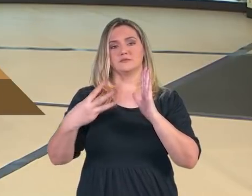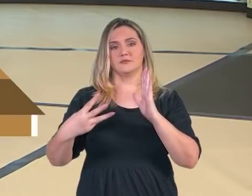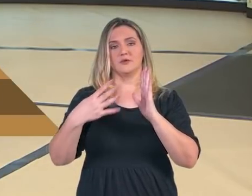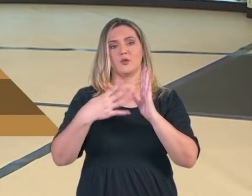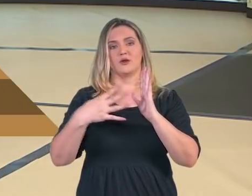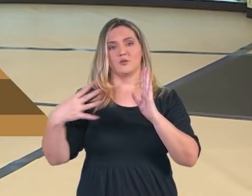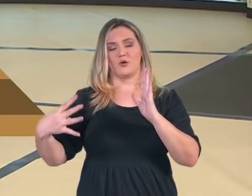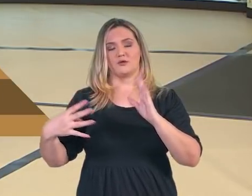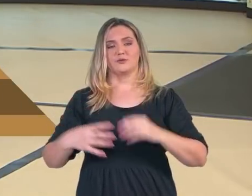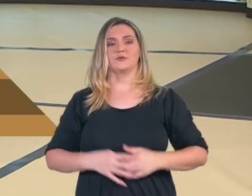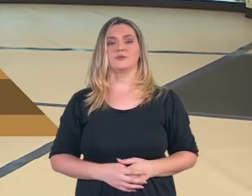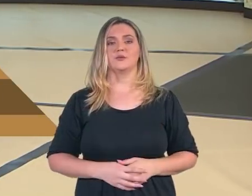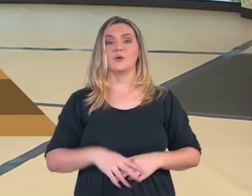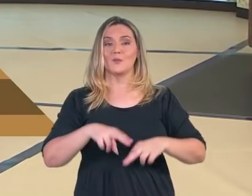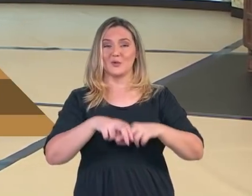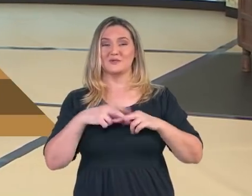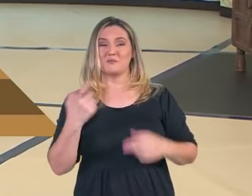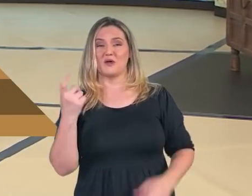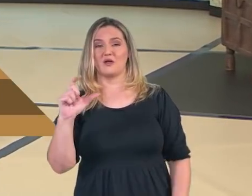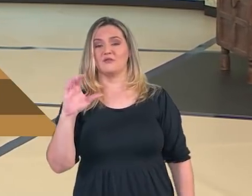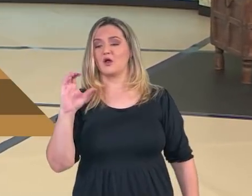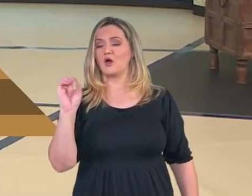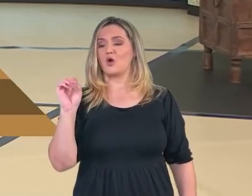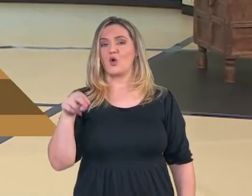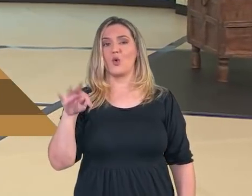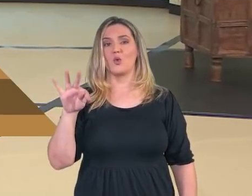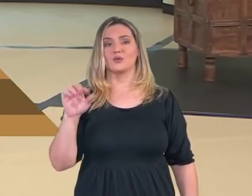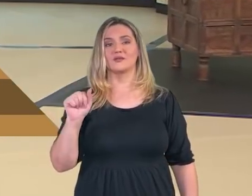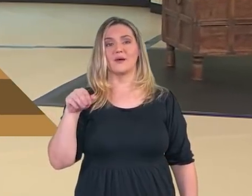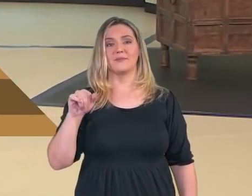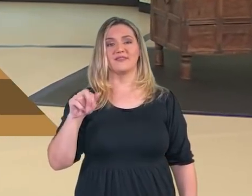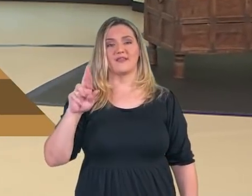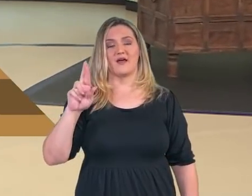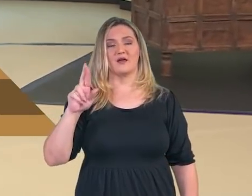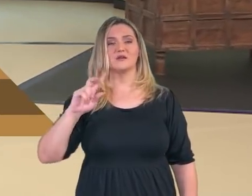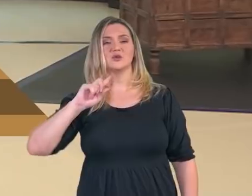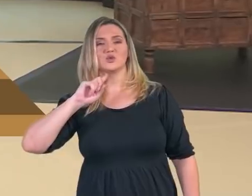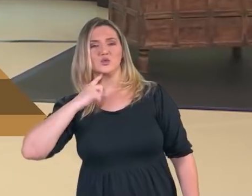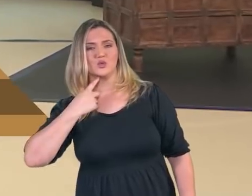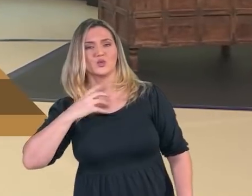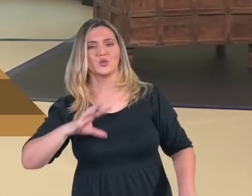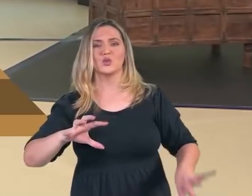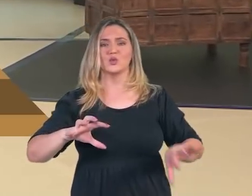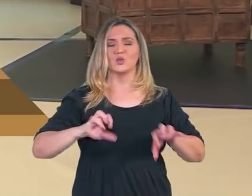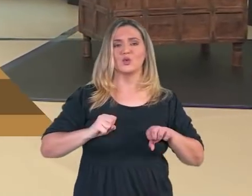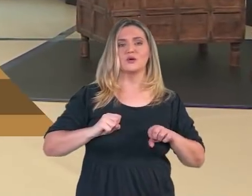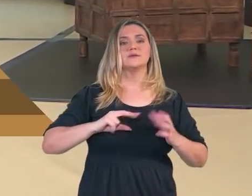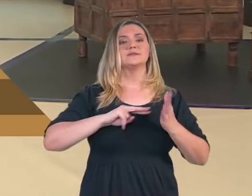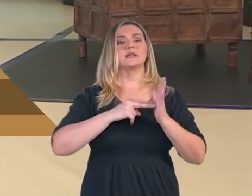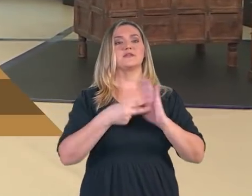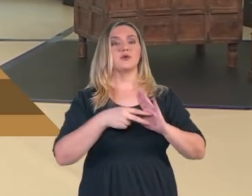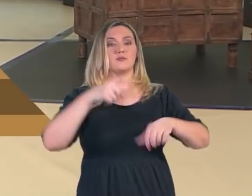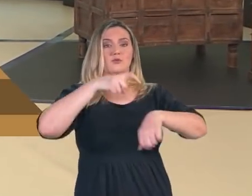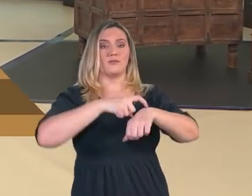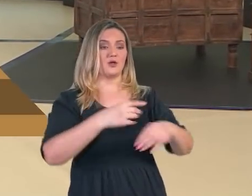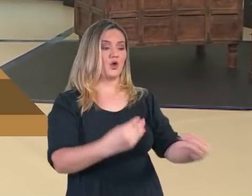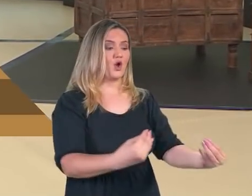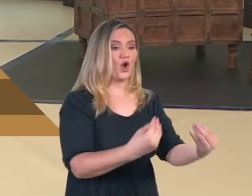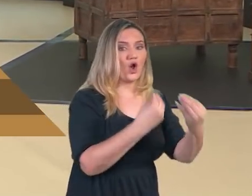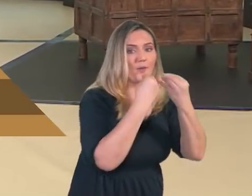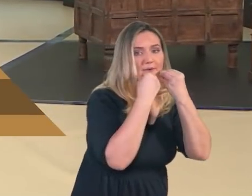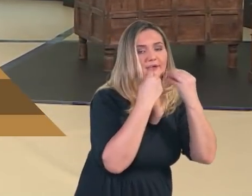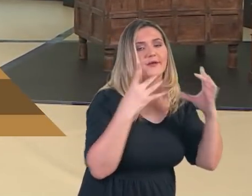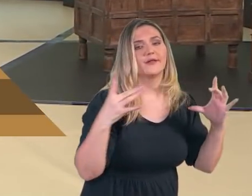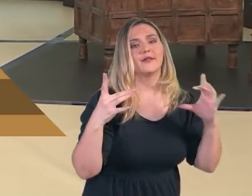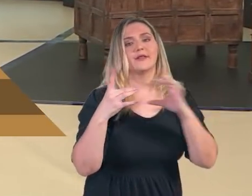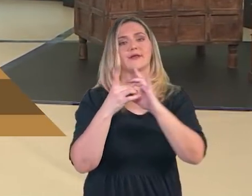termos profanar e santificar aparecem justapostos nessa passagem bíblica, aquele ato de comer teria relação